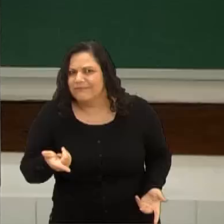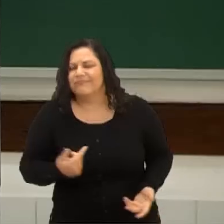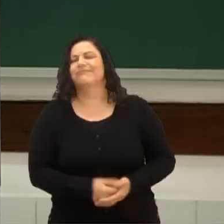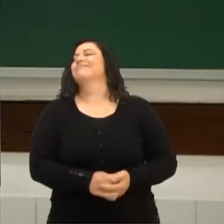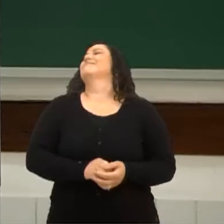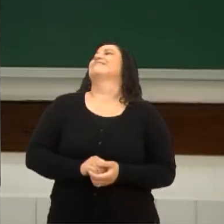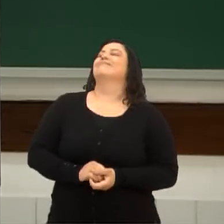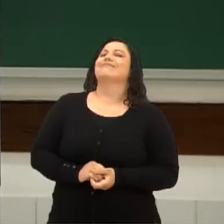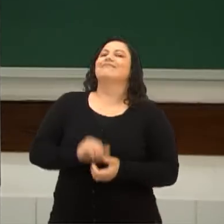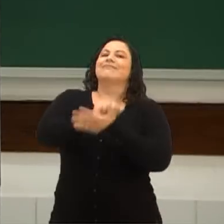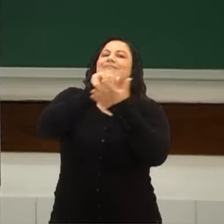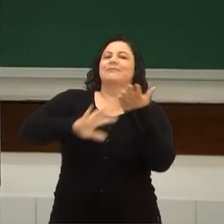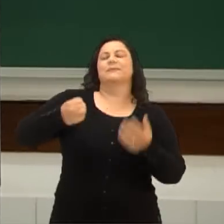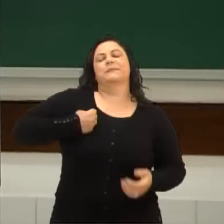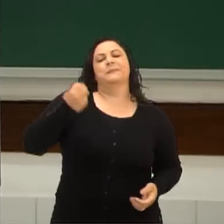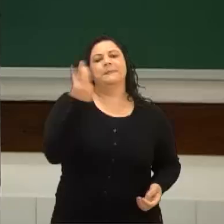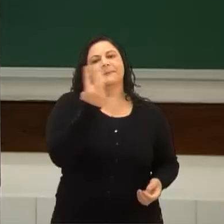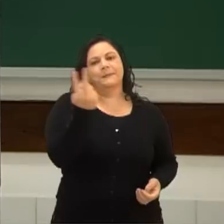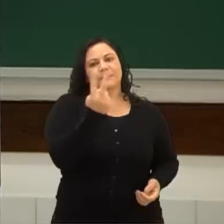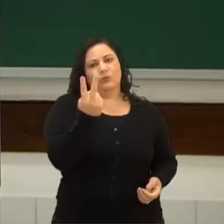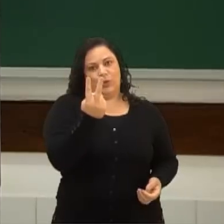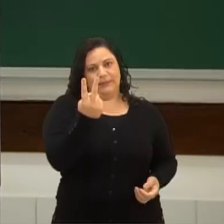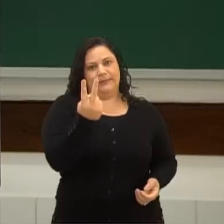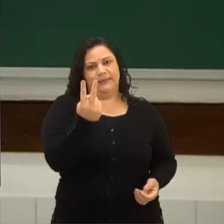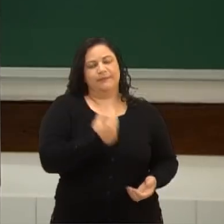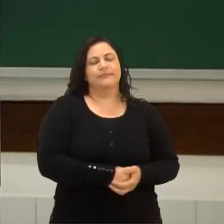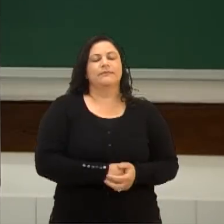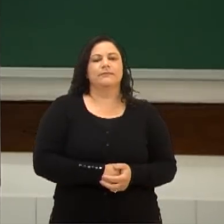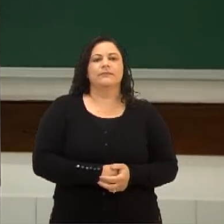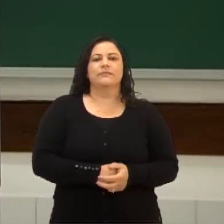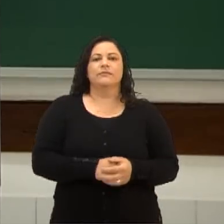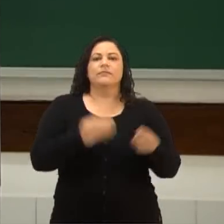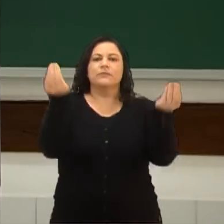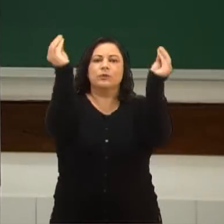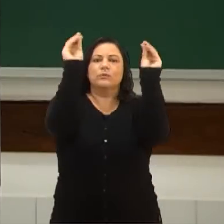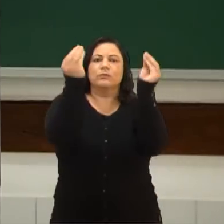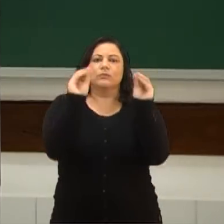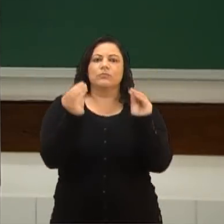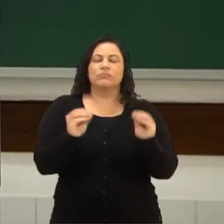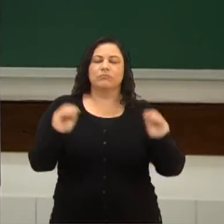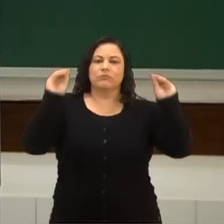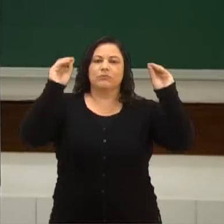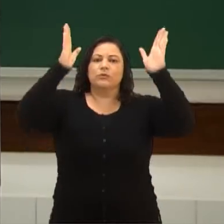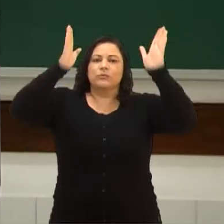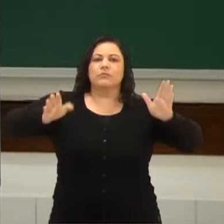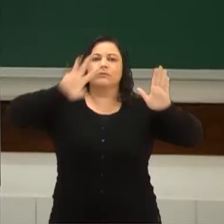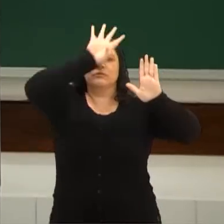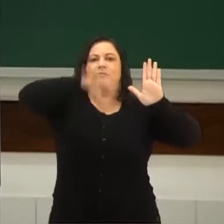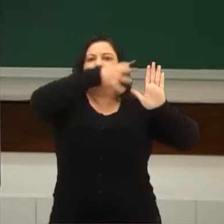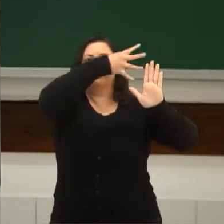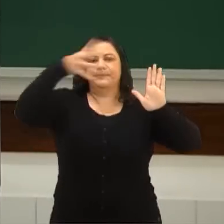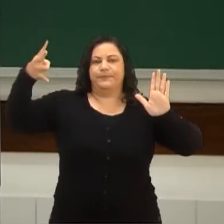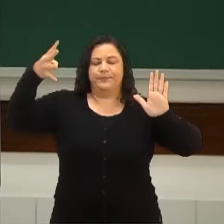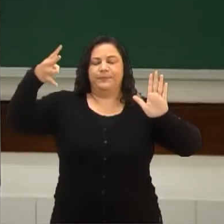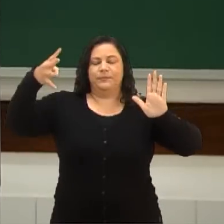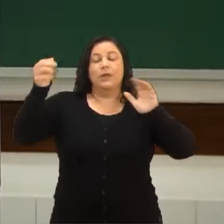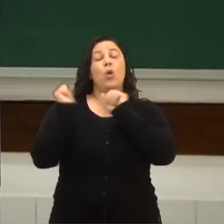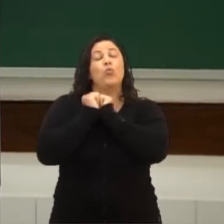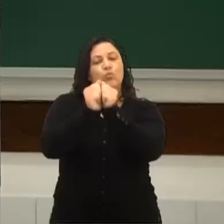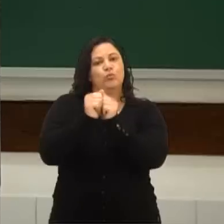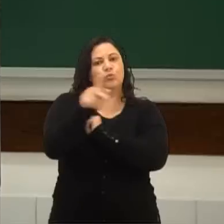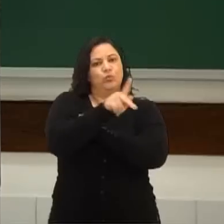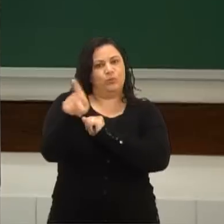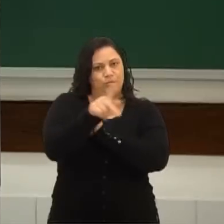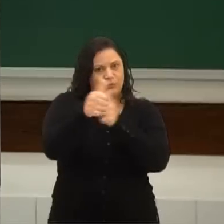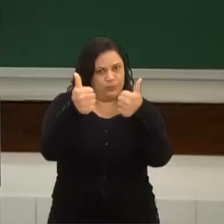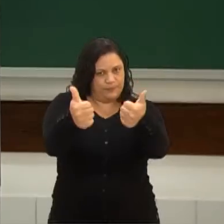exercício 2. O exercício 2, você vai montar a matriz. Só que eu vou montar a matriz com vocês, certo?